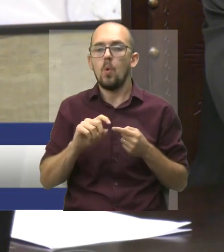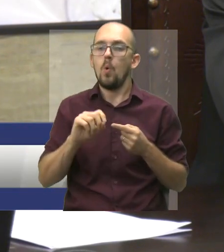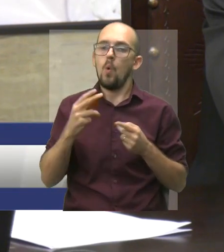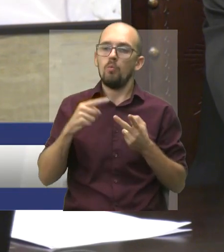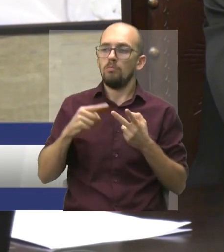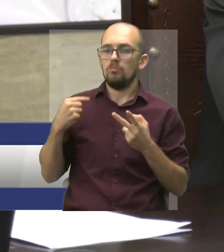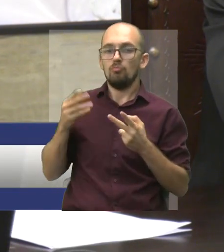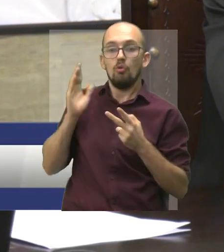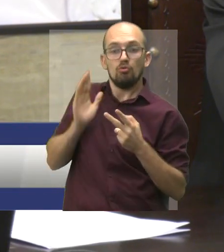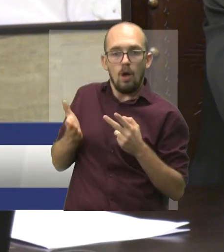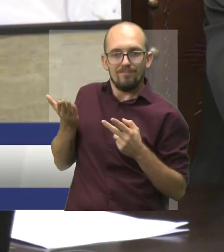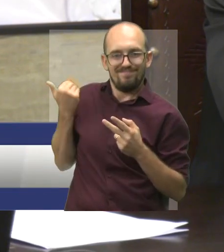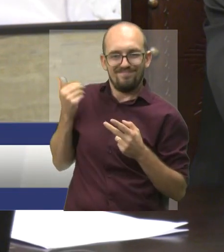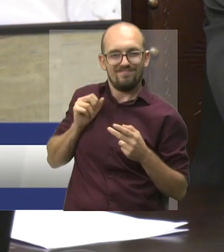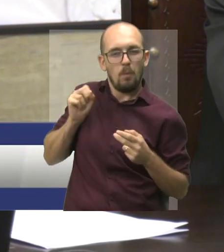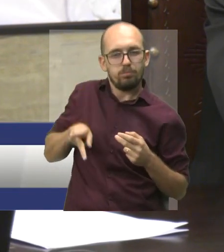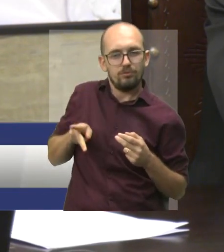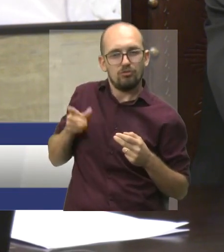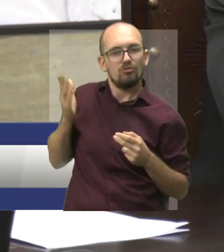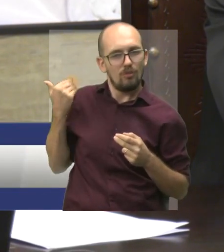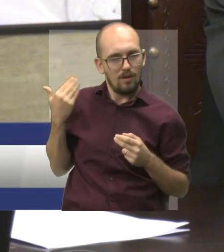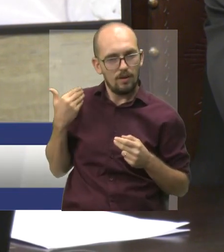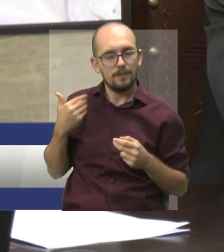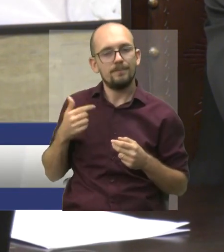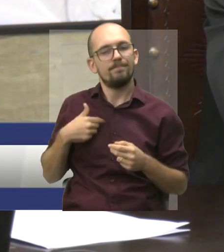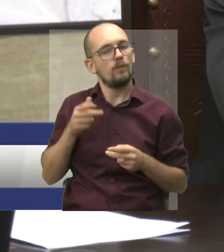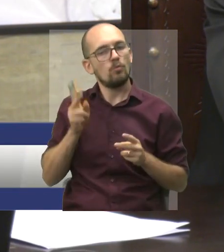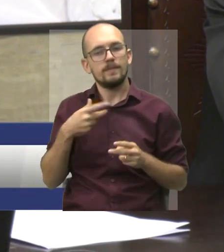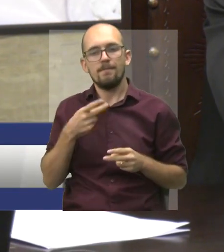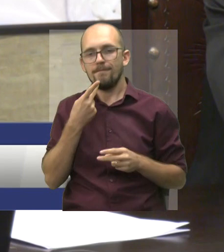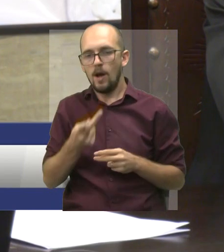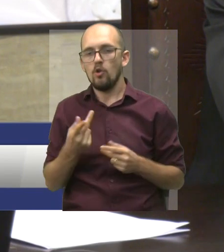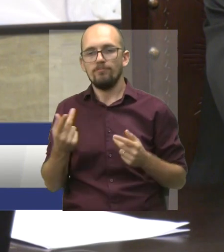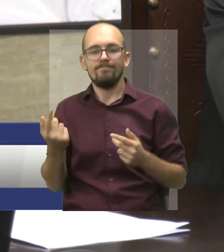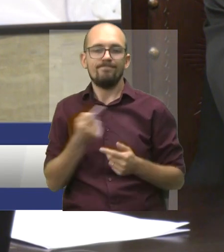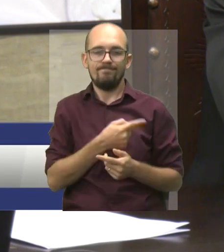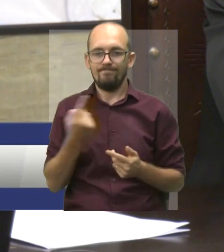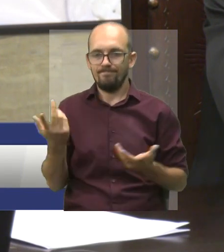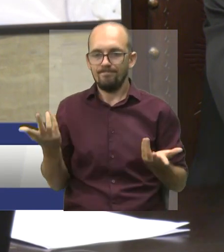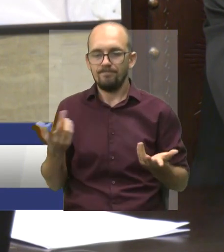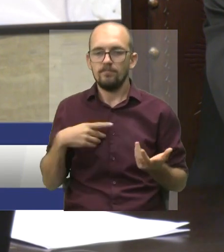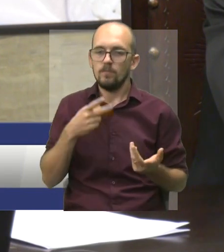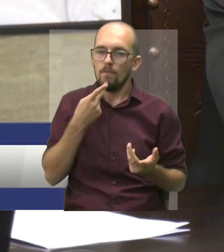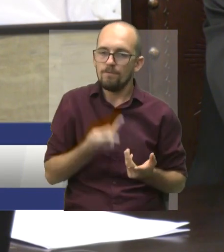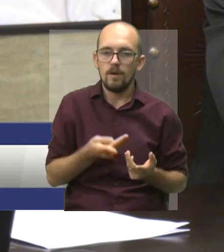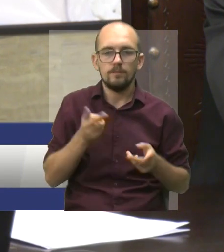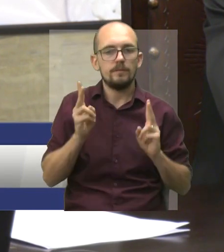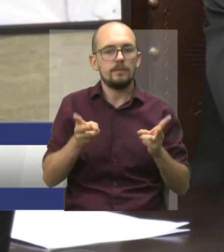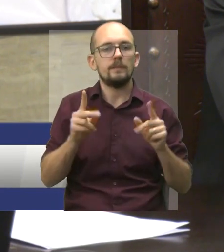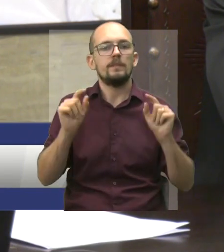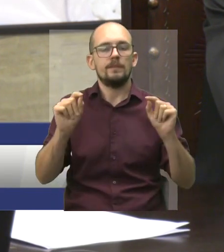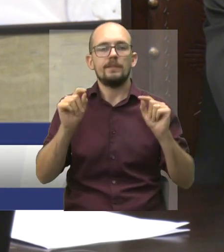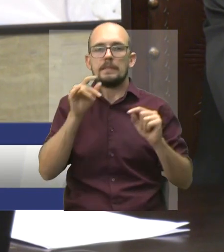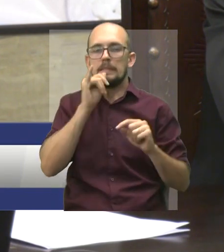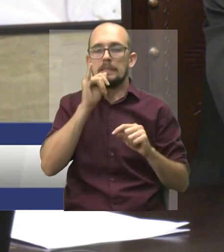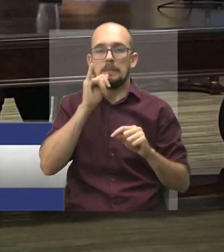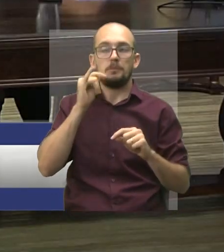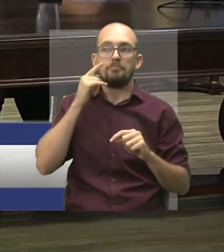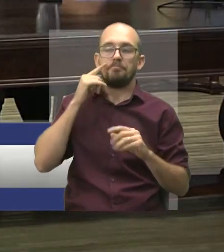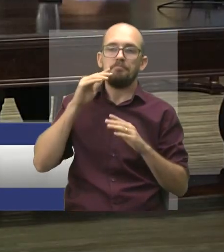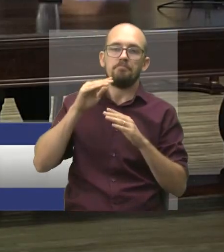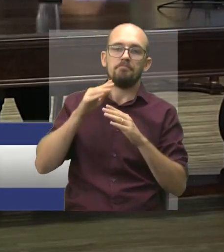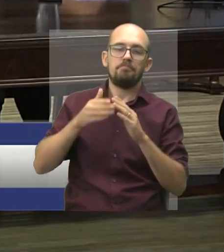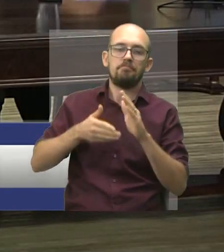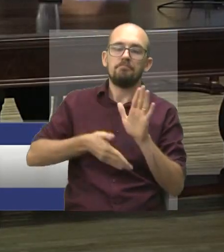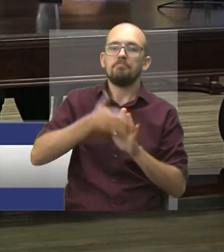que pareça. Eu costumo dizer, Maria Fernanda e Luciano, né, que se você sair aí fora, em outro